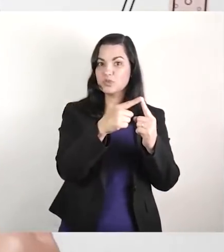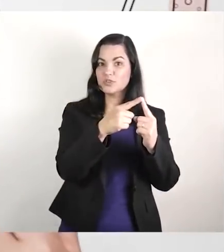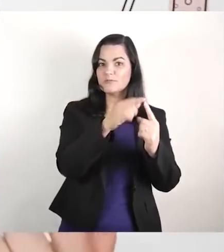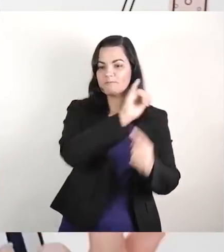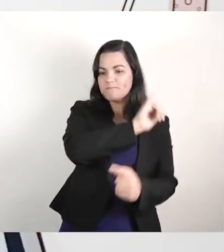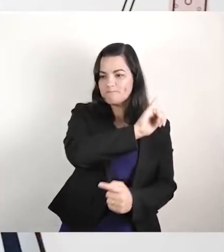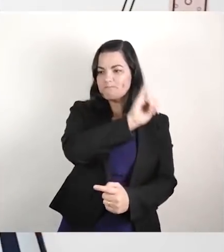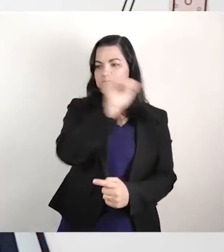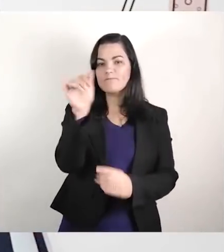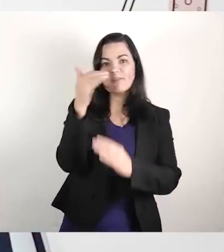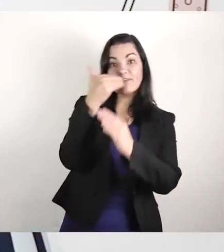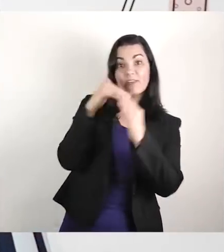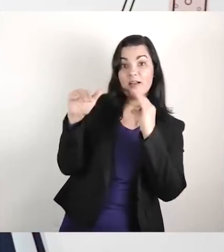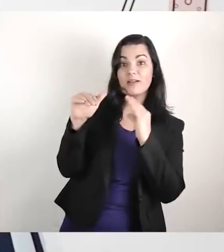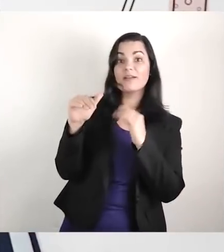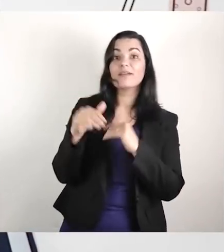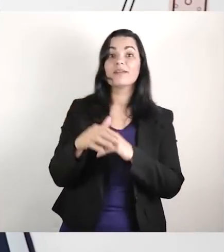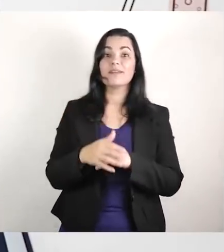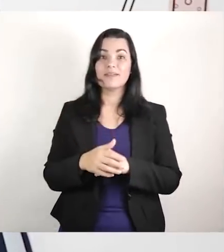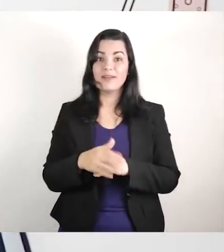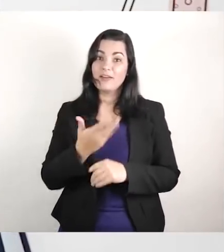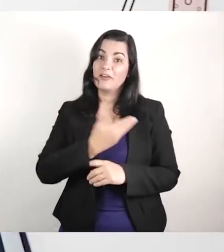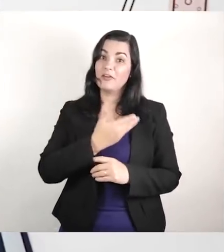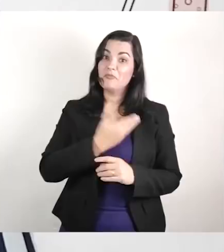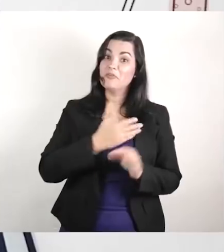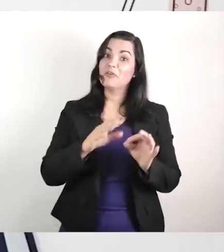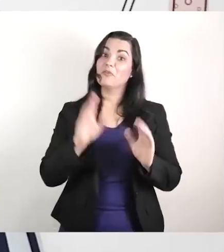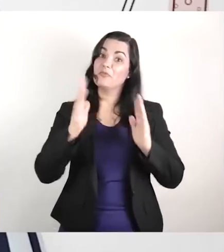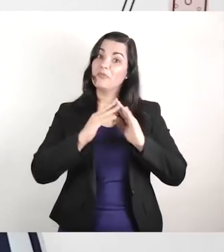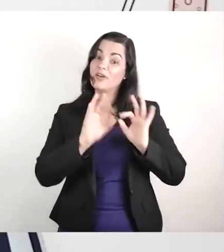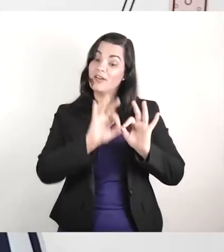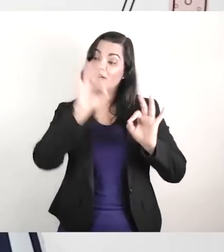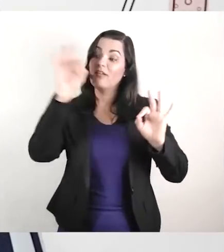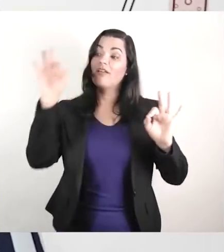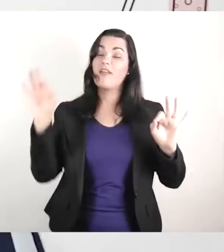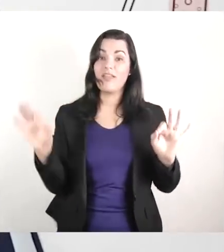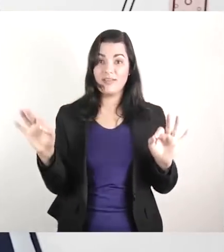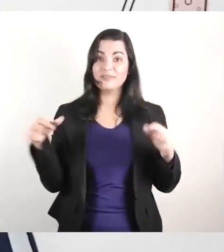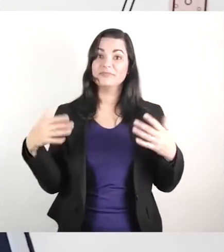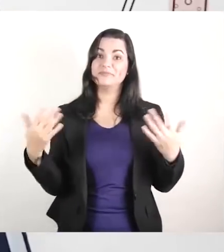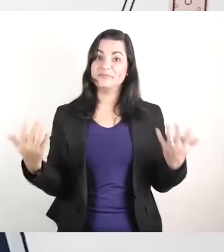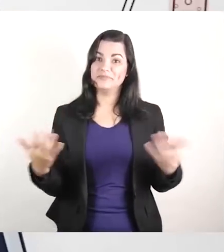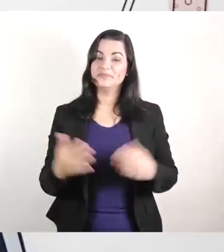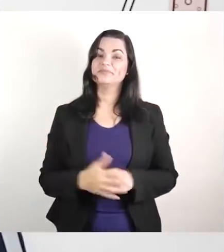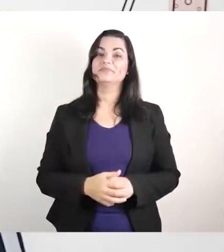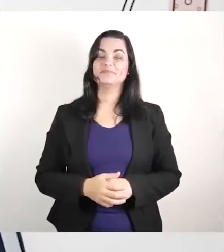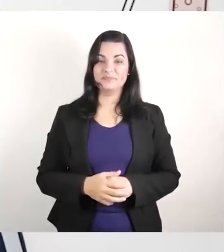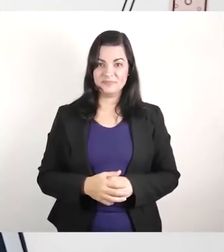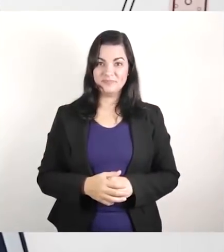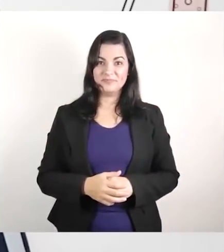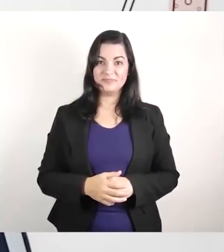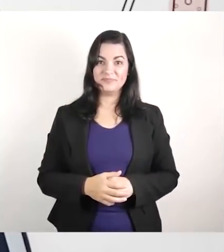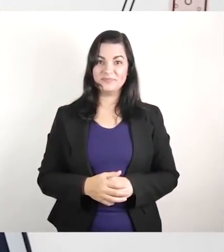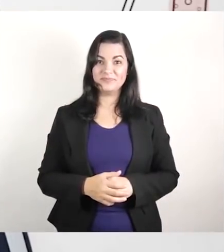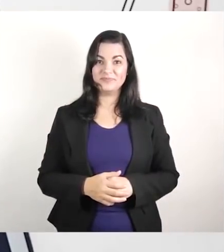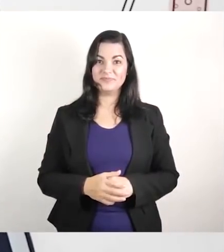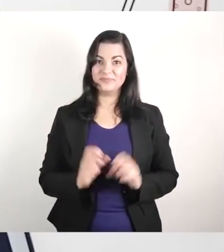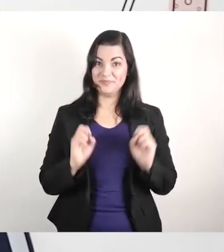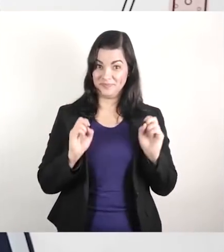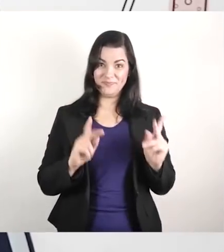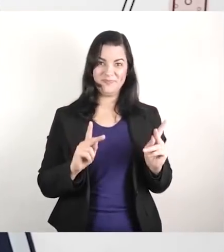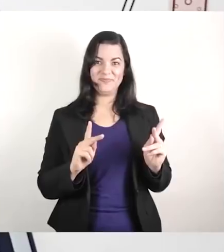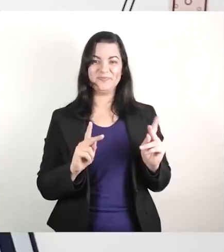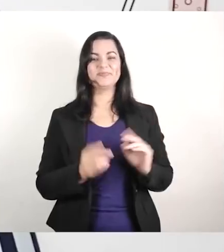conseguindo enviar a mensagem para o seu amigo ou a sua amiga que está muito distante de vocês,